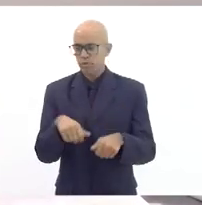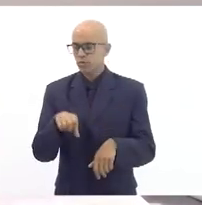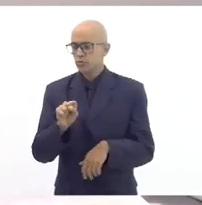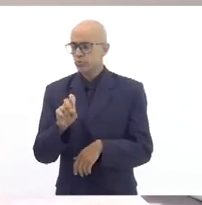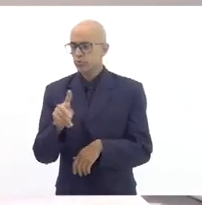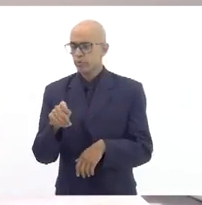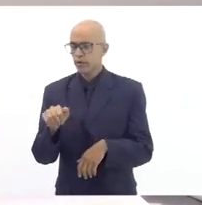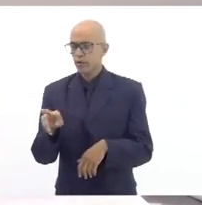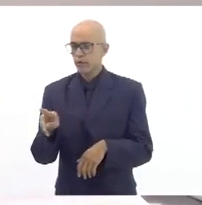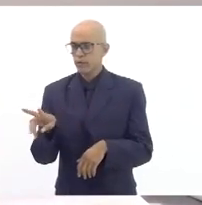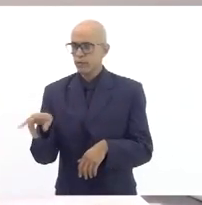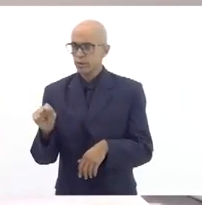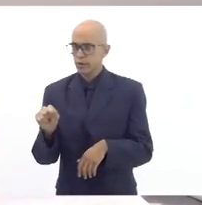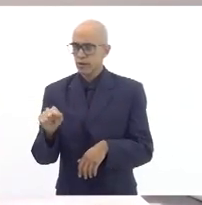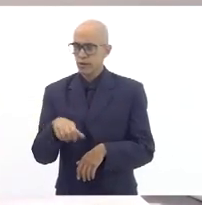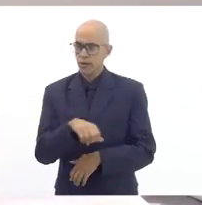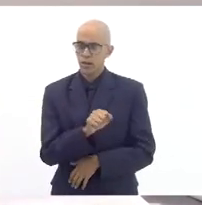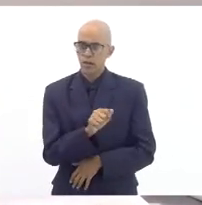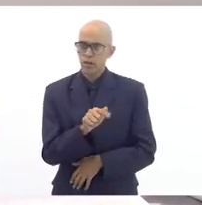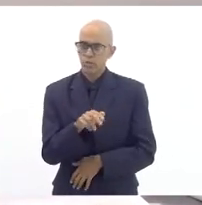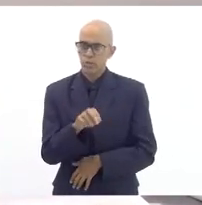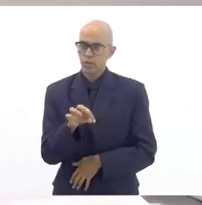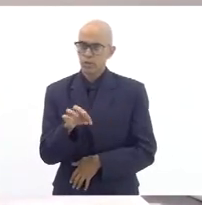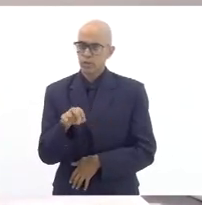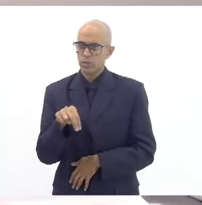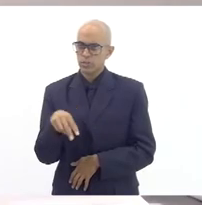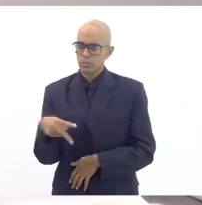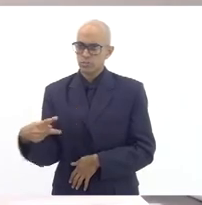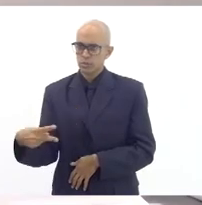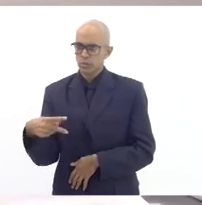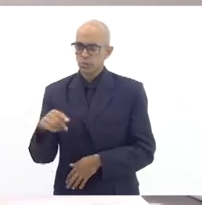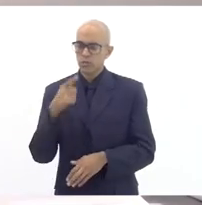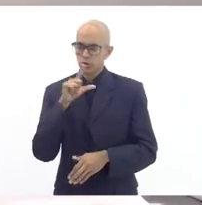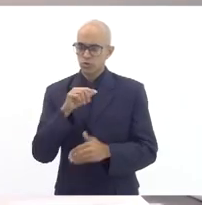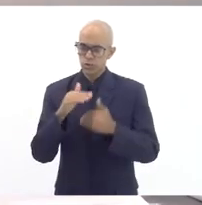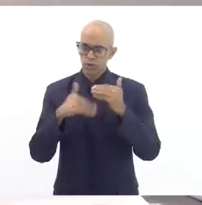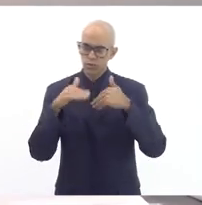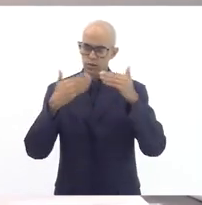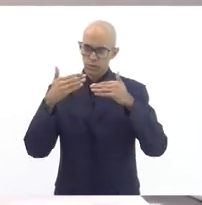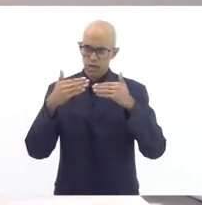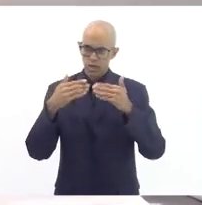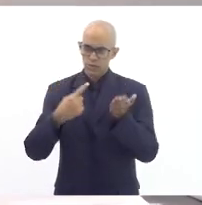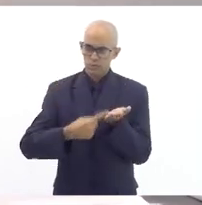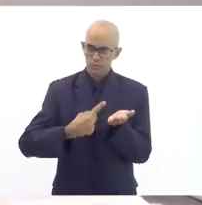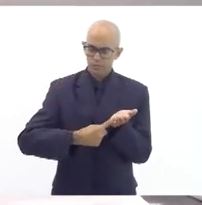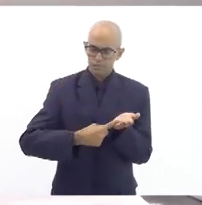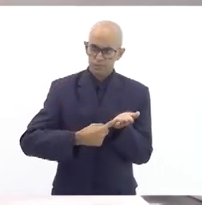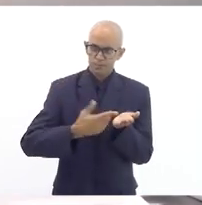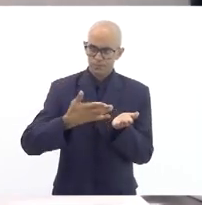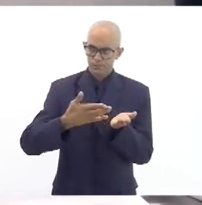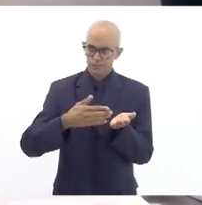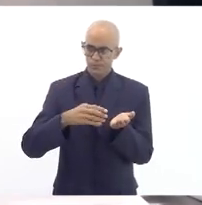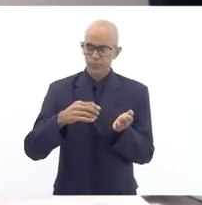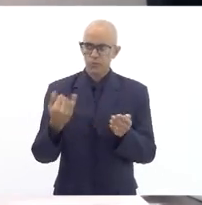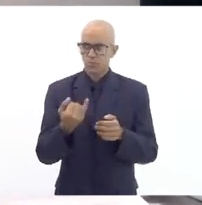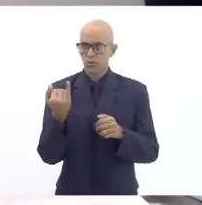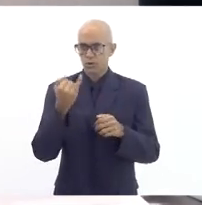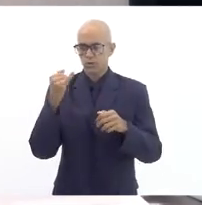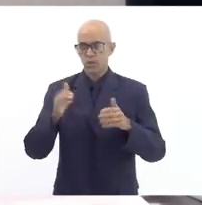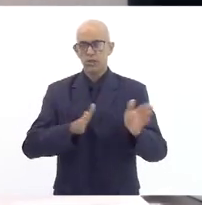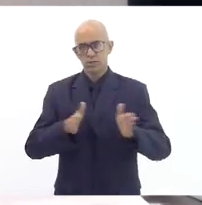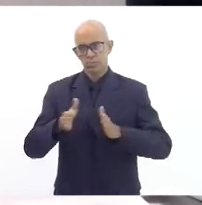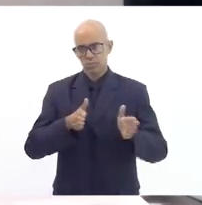Getransp, o secretário também é importante estar presente, para que a gente possa avançar nesse termo, né, nessa questão tão importante que é da